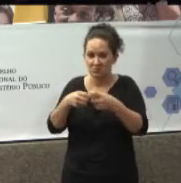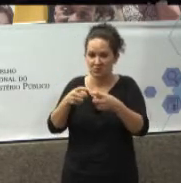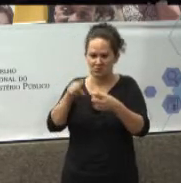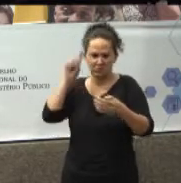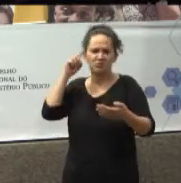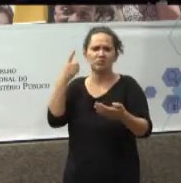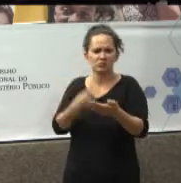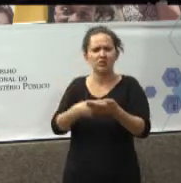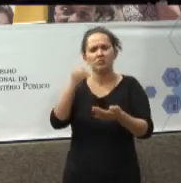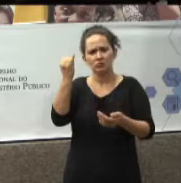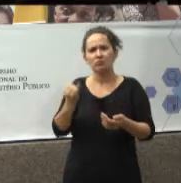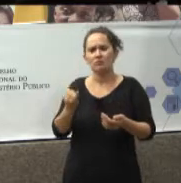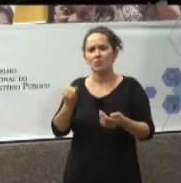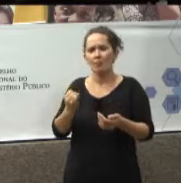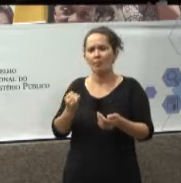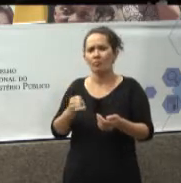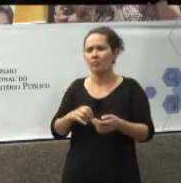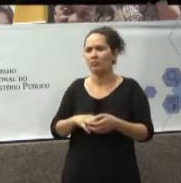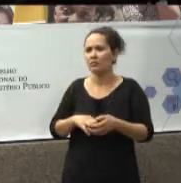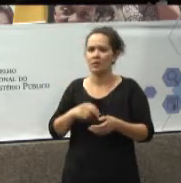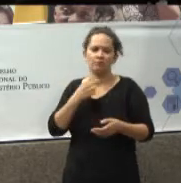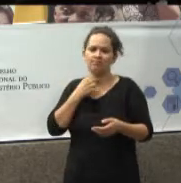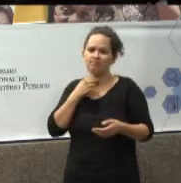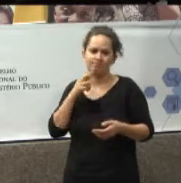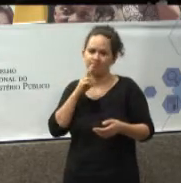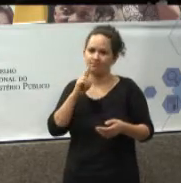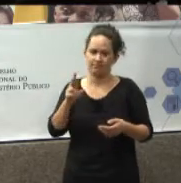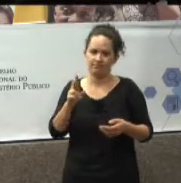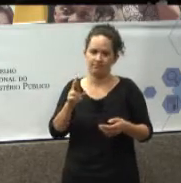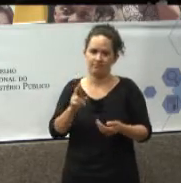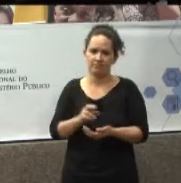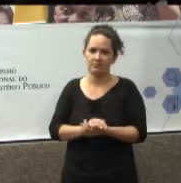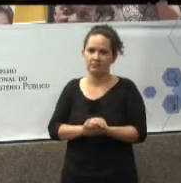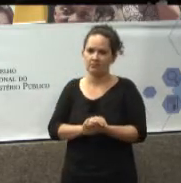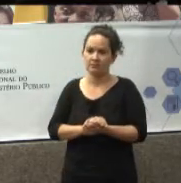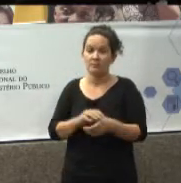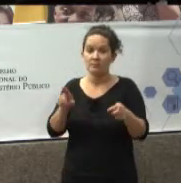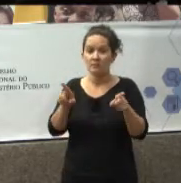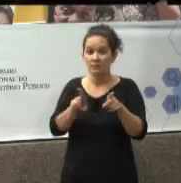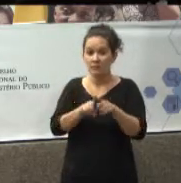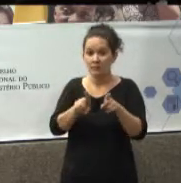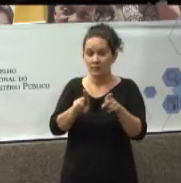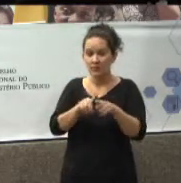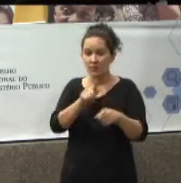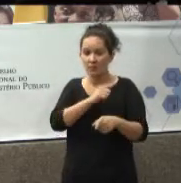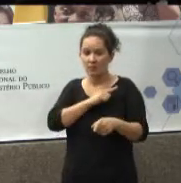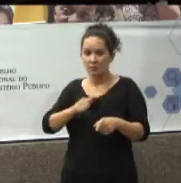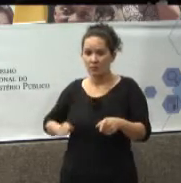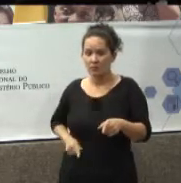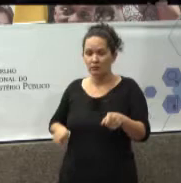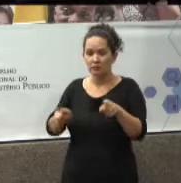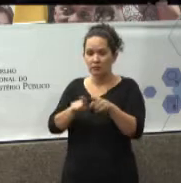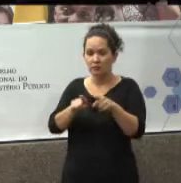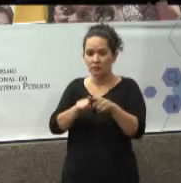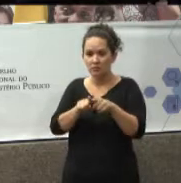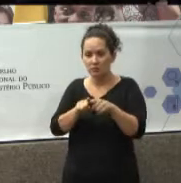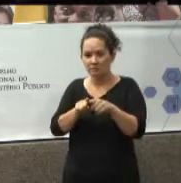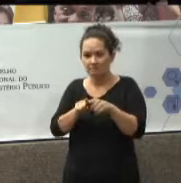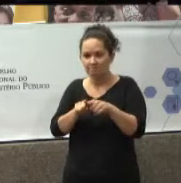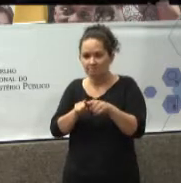que emagrece e não não posso responder também o governo tem sua parcela de